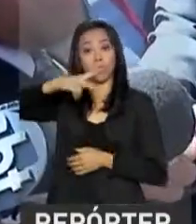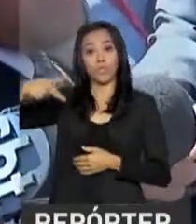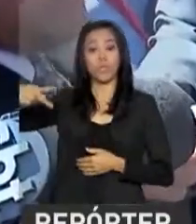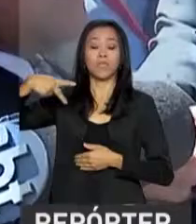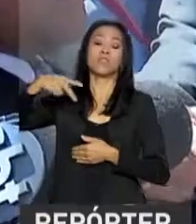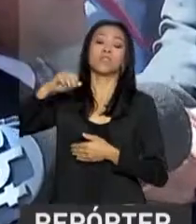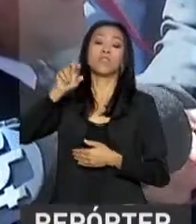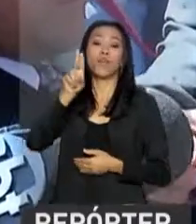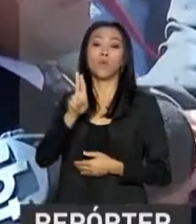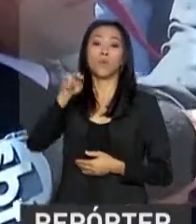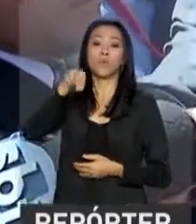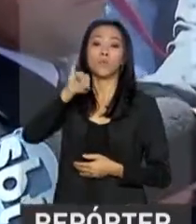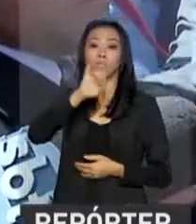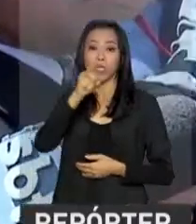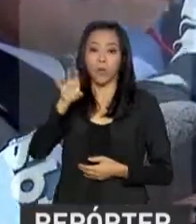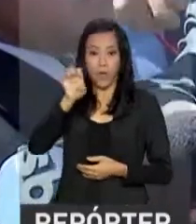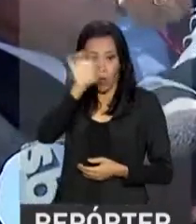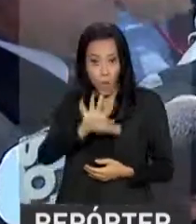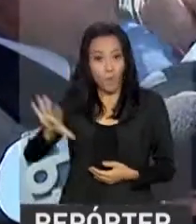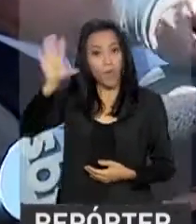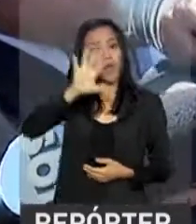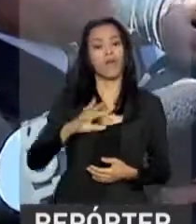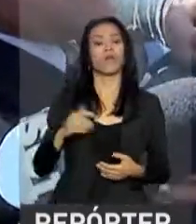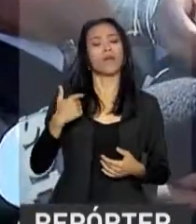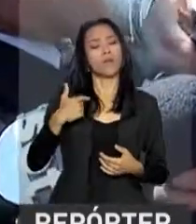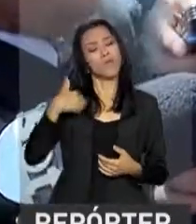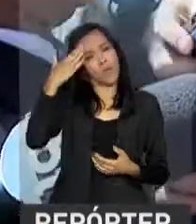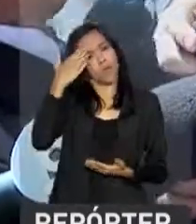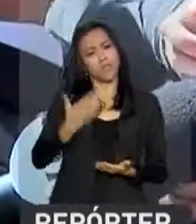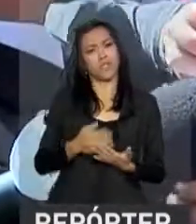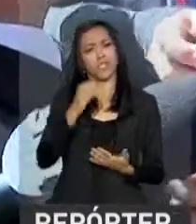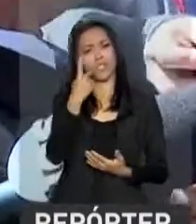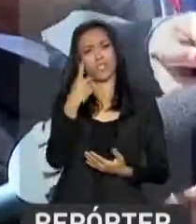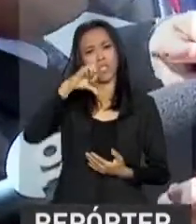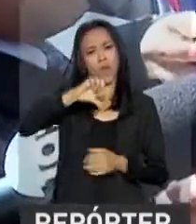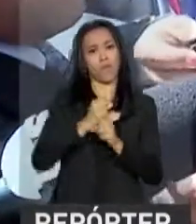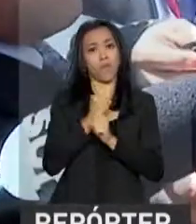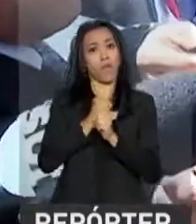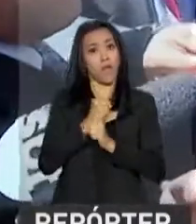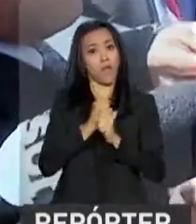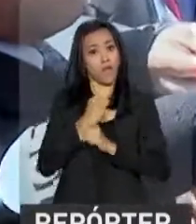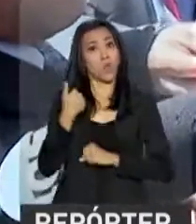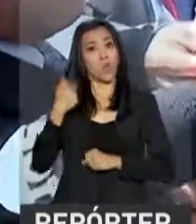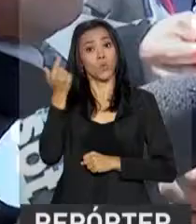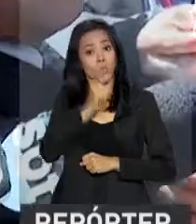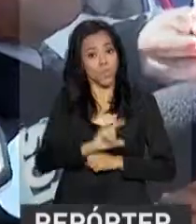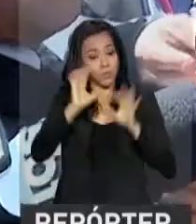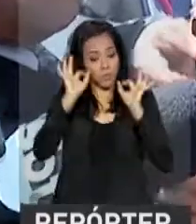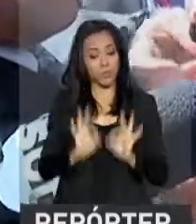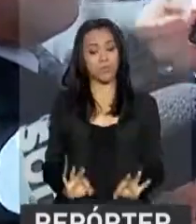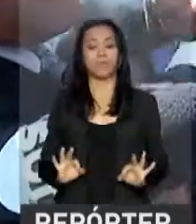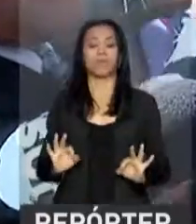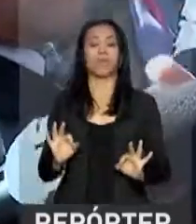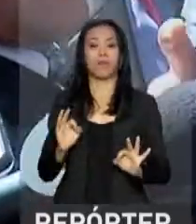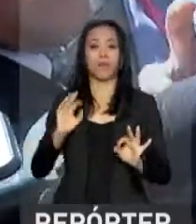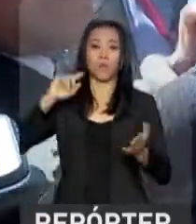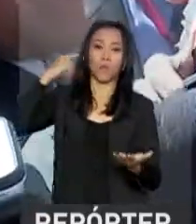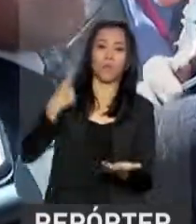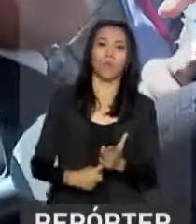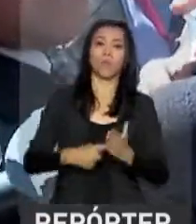acho que depois de 19 anos, foi isso que eu e o Macri concordamos, nós talvez fechemos em definitivo o